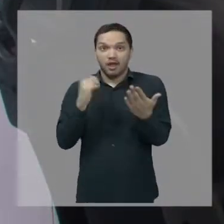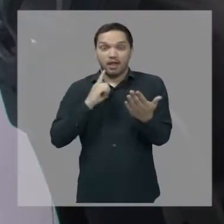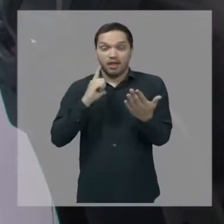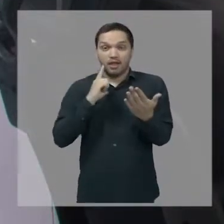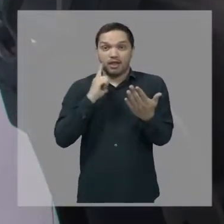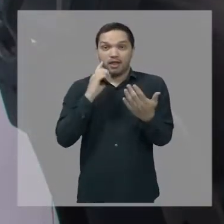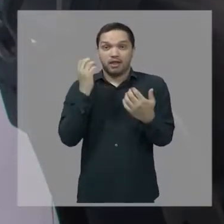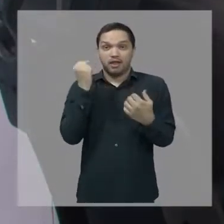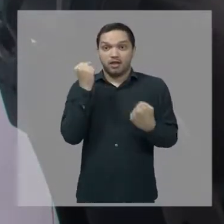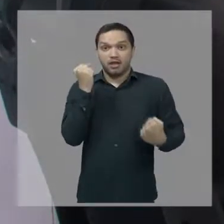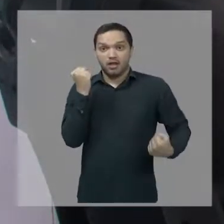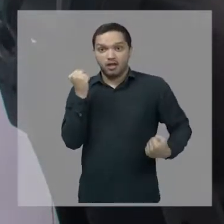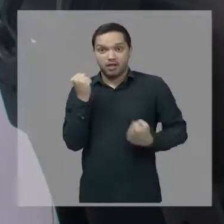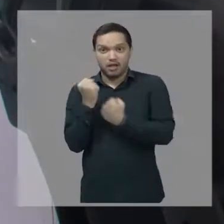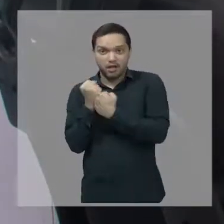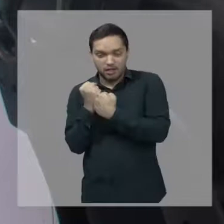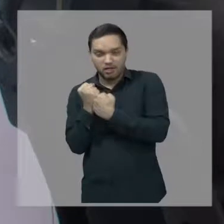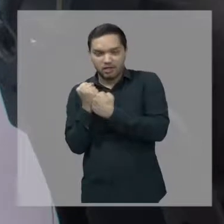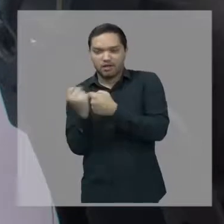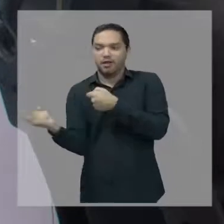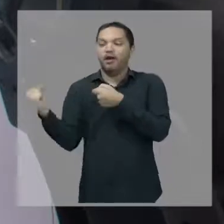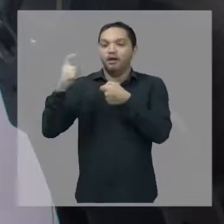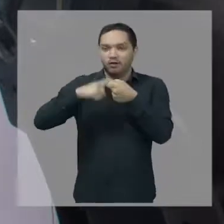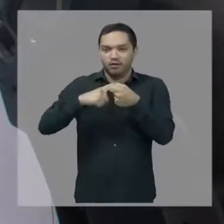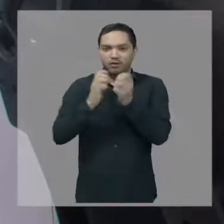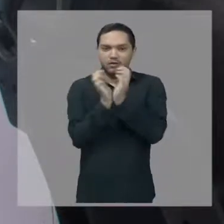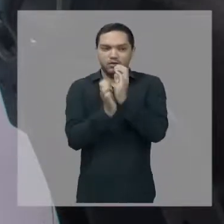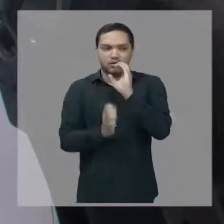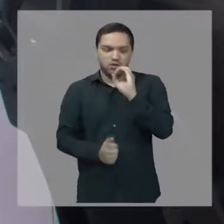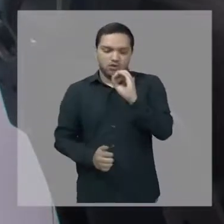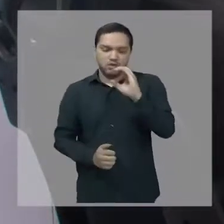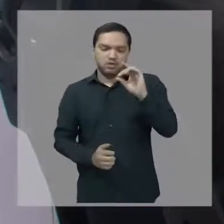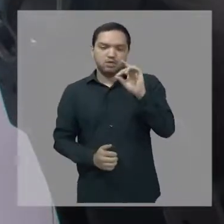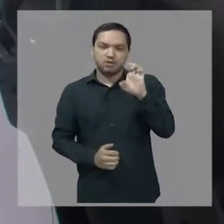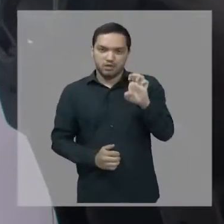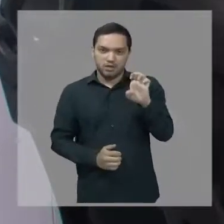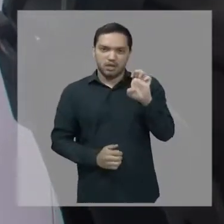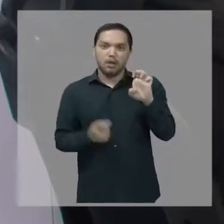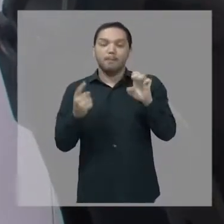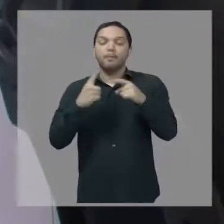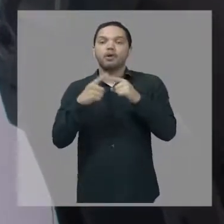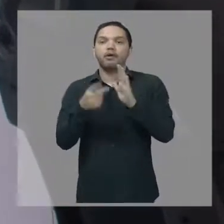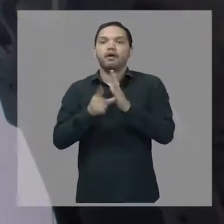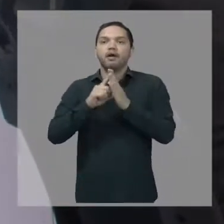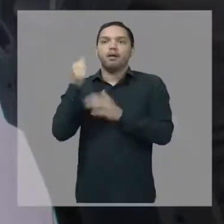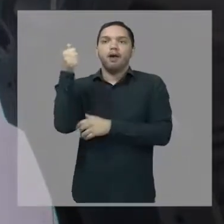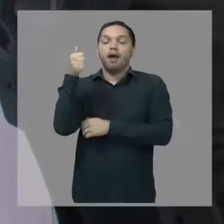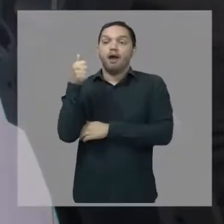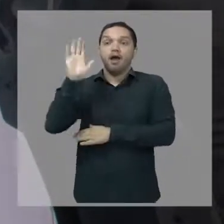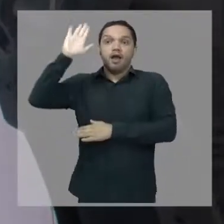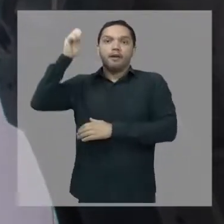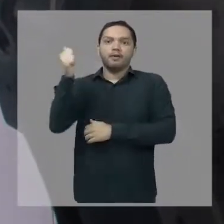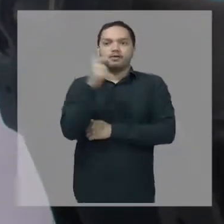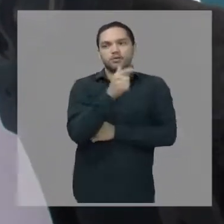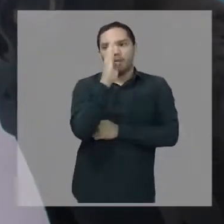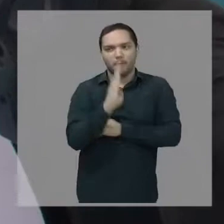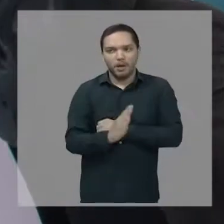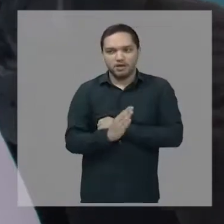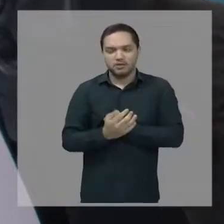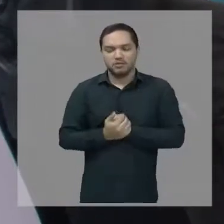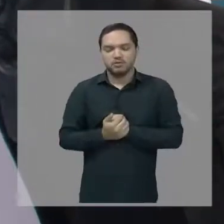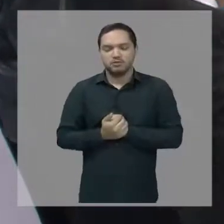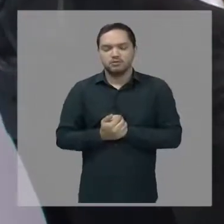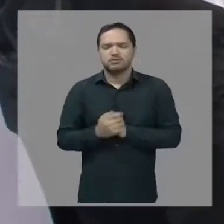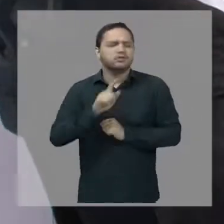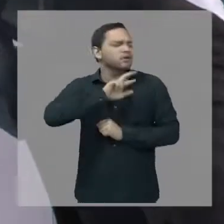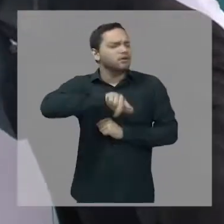o apoio agora para ingressar na OCDE. Porque se habilitou mais cedo que o Brasil. Não, esse é o ponto.